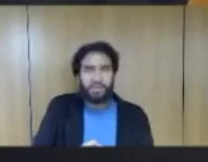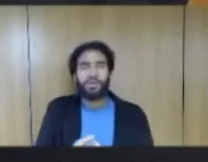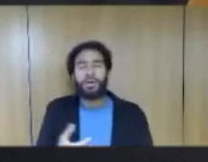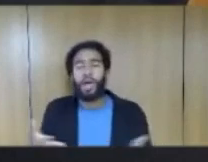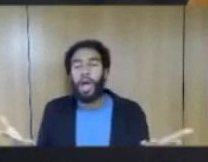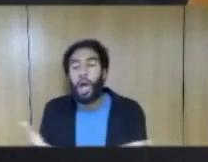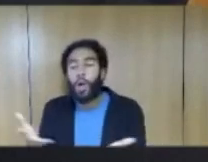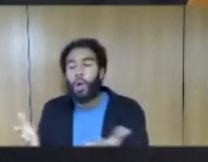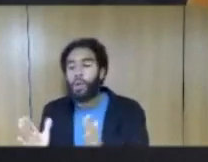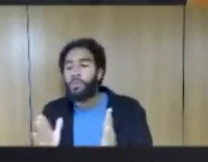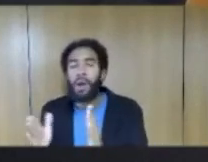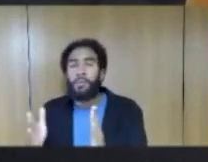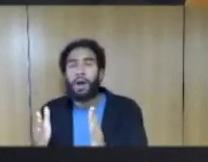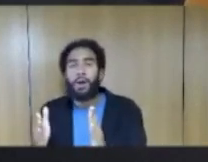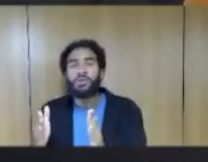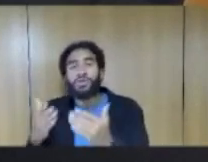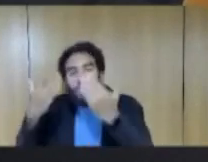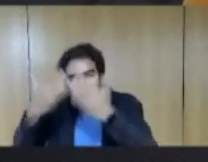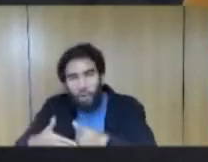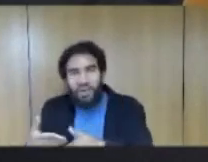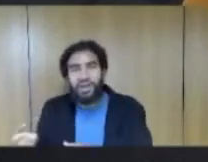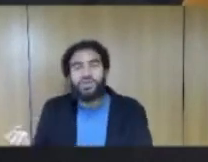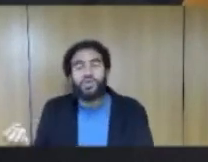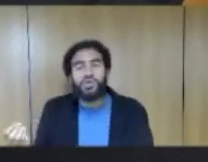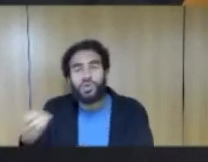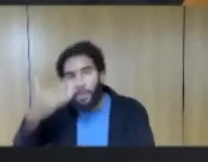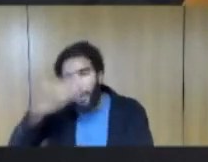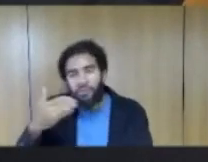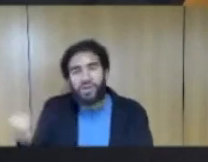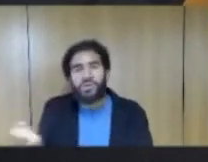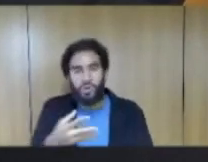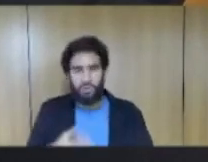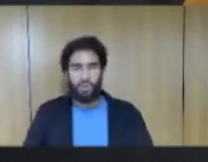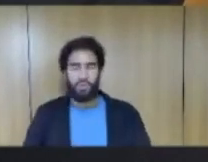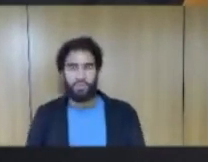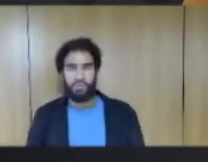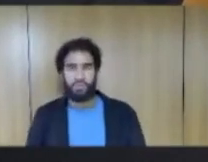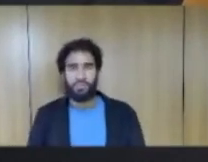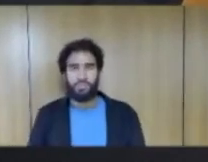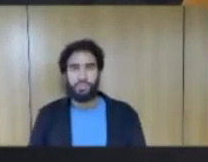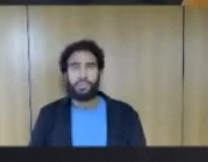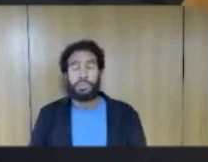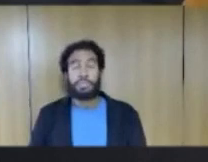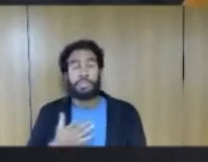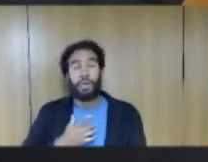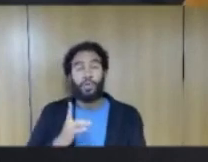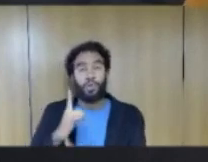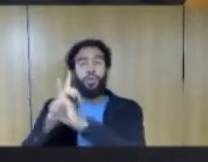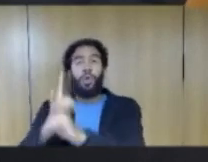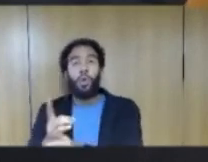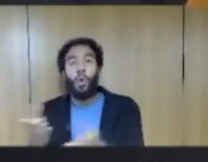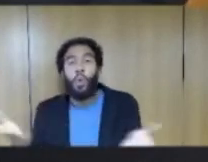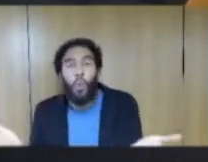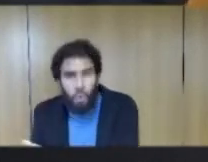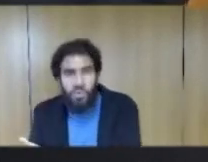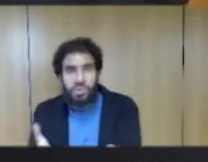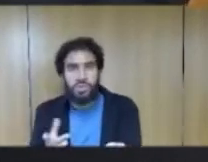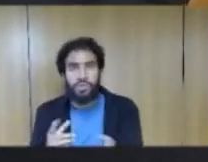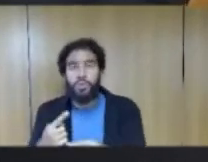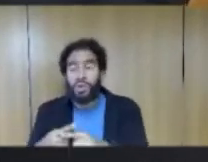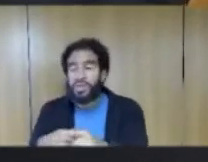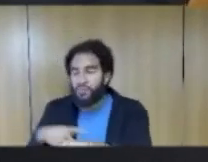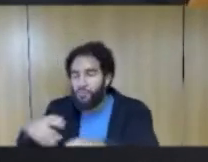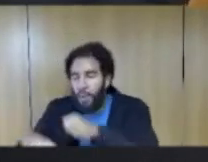nova produção probatória que foi deflagrada hoje com as buscas e apreensões Então